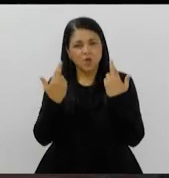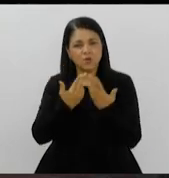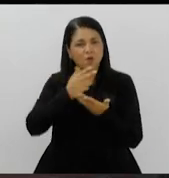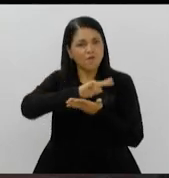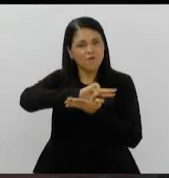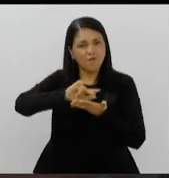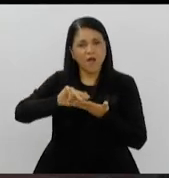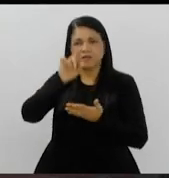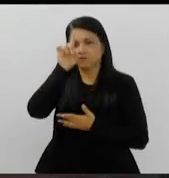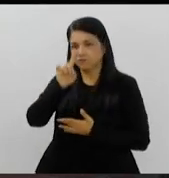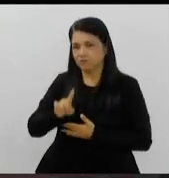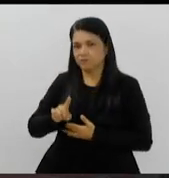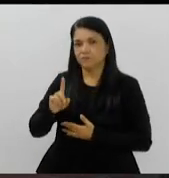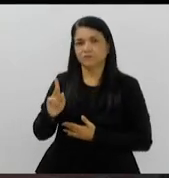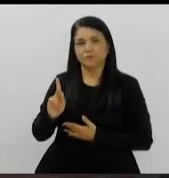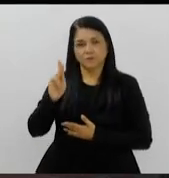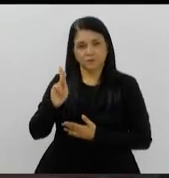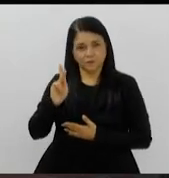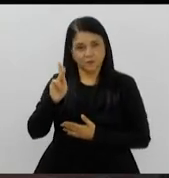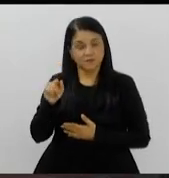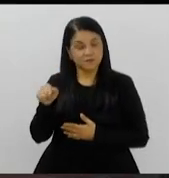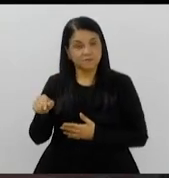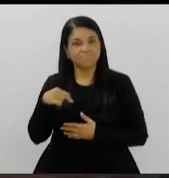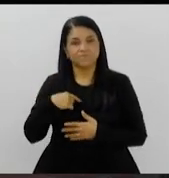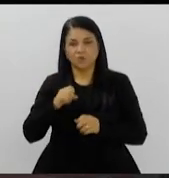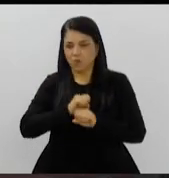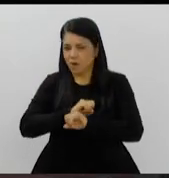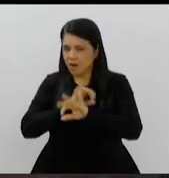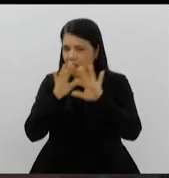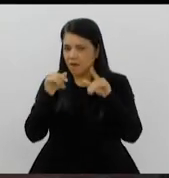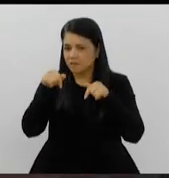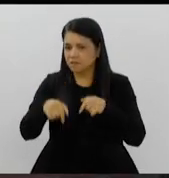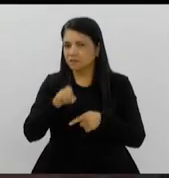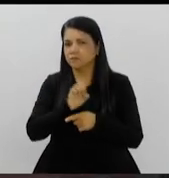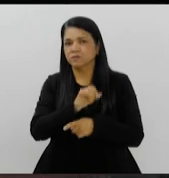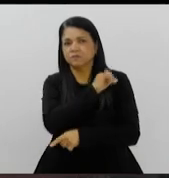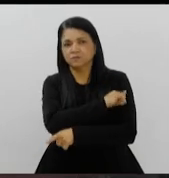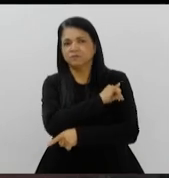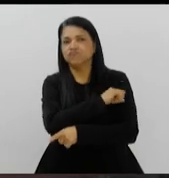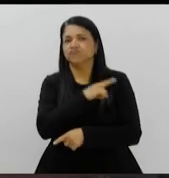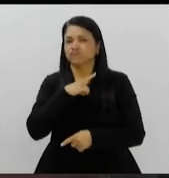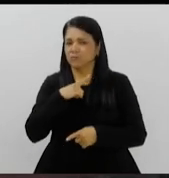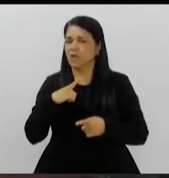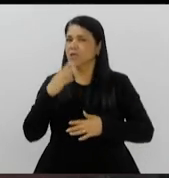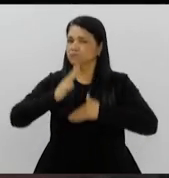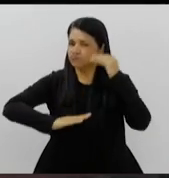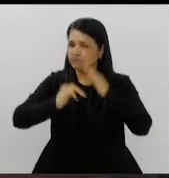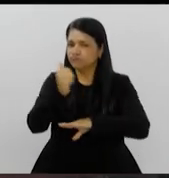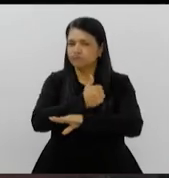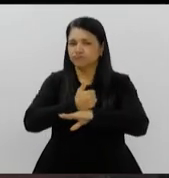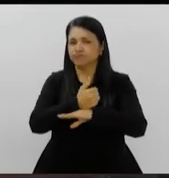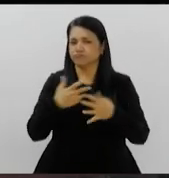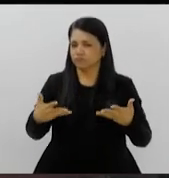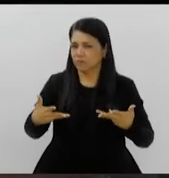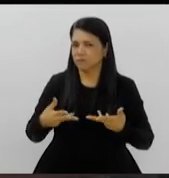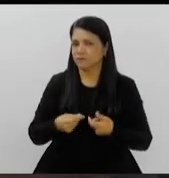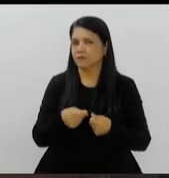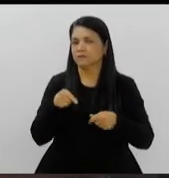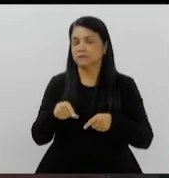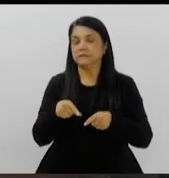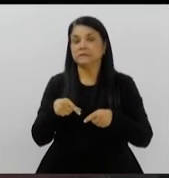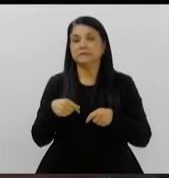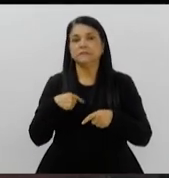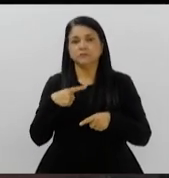Petrobras, onde ficou absolutamente claro que o Estado do Rio de Janeiro possui mão de obra qualificada. E se tiver que fazer